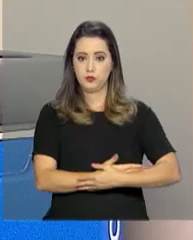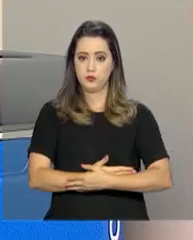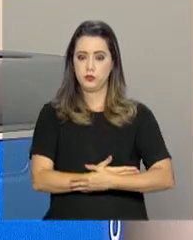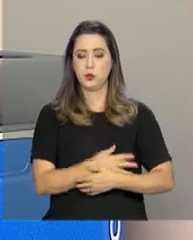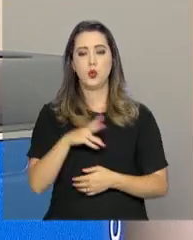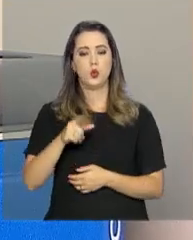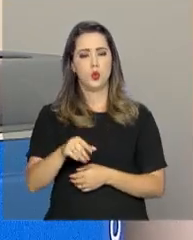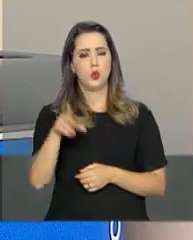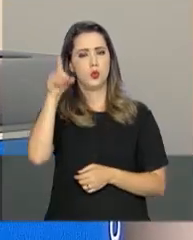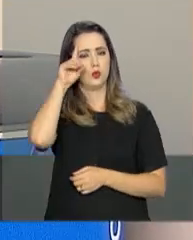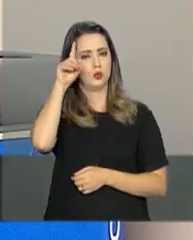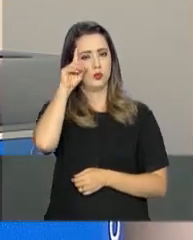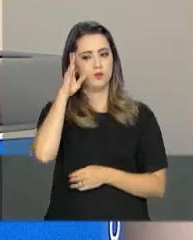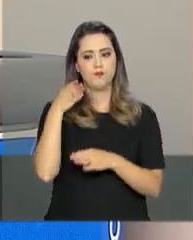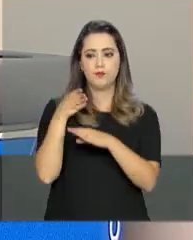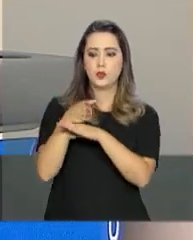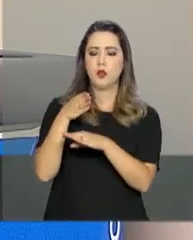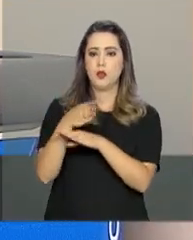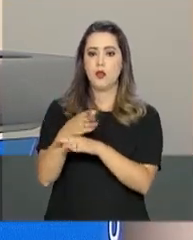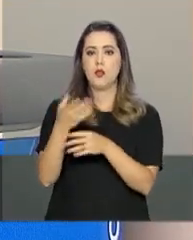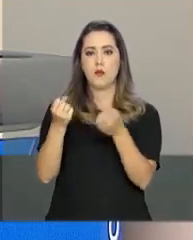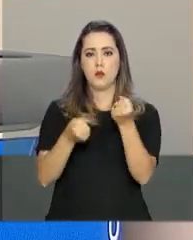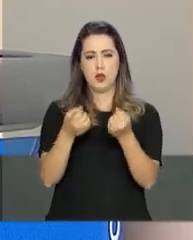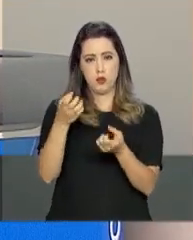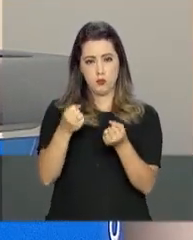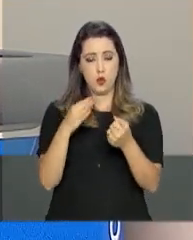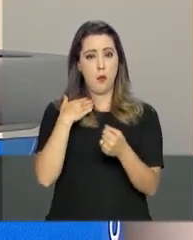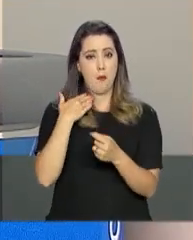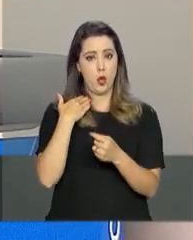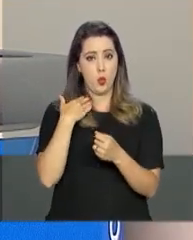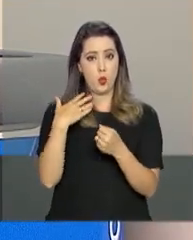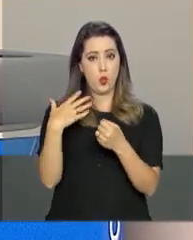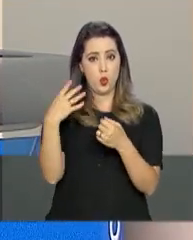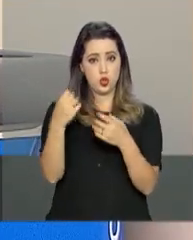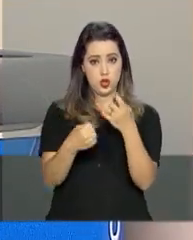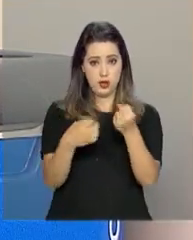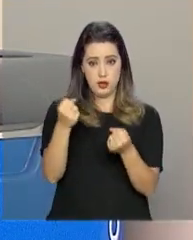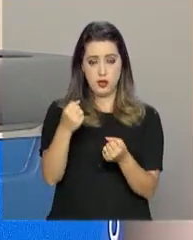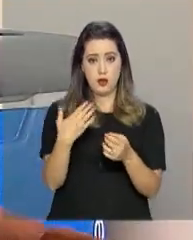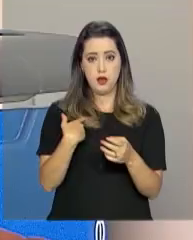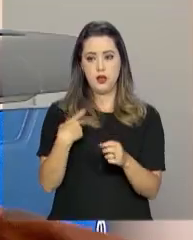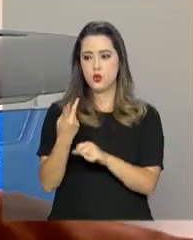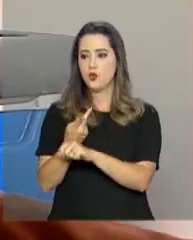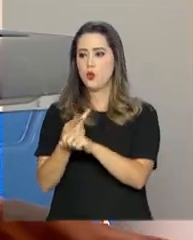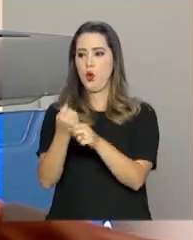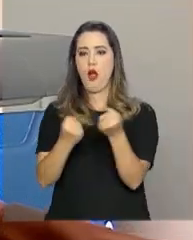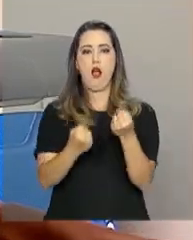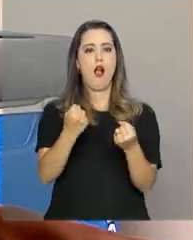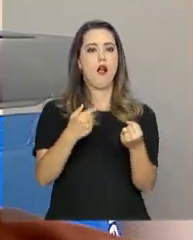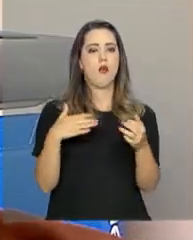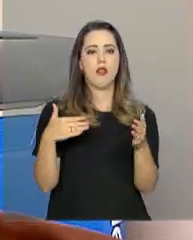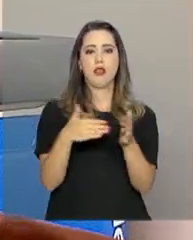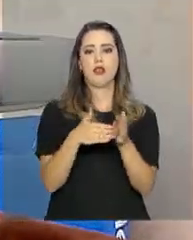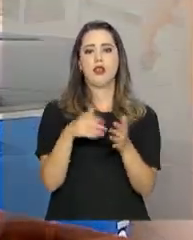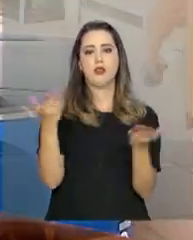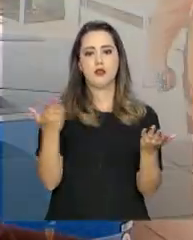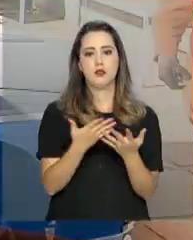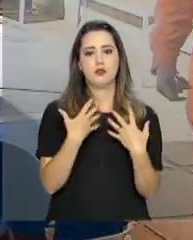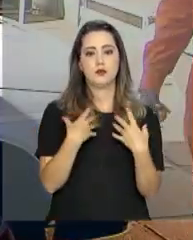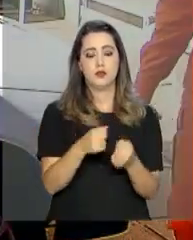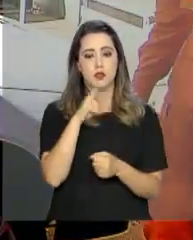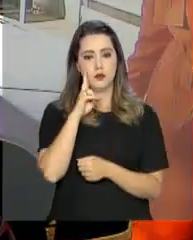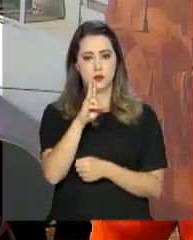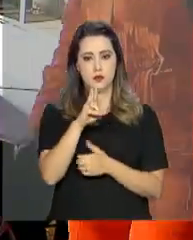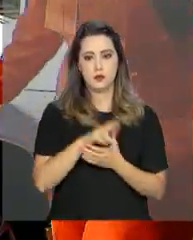é entrar no banco de leite, buscar o material e ir até as mães doadoras. Nós temos 11 doadoras, vamos?